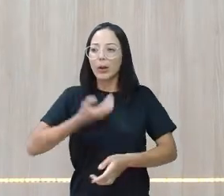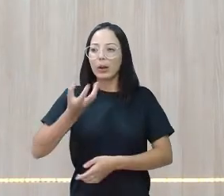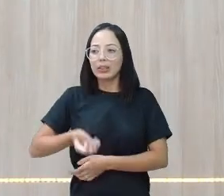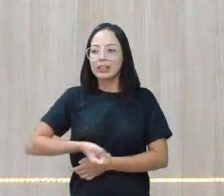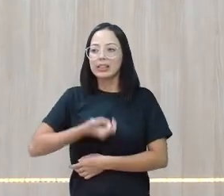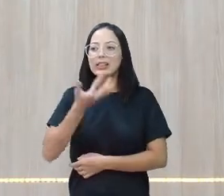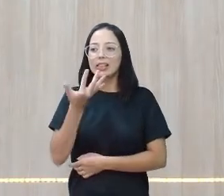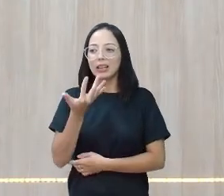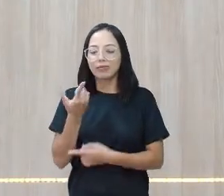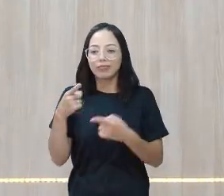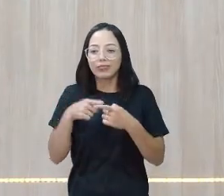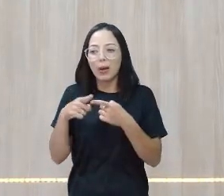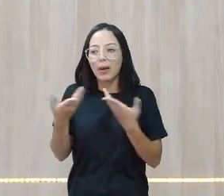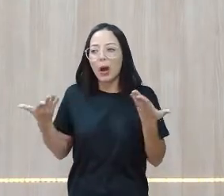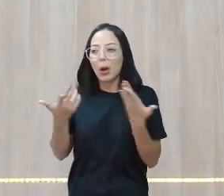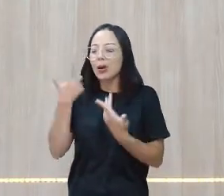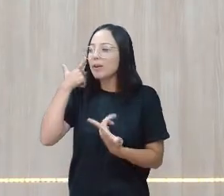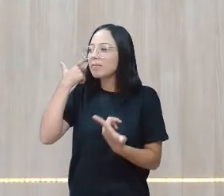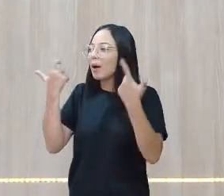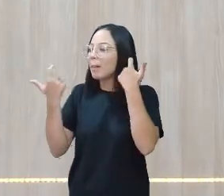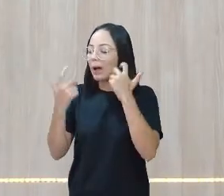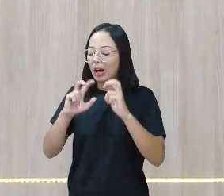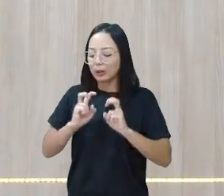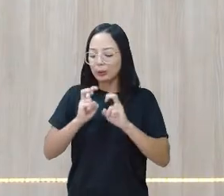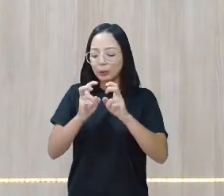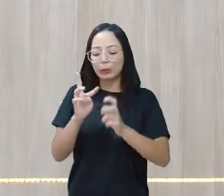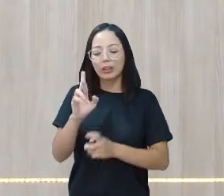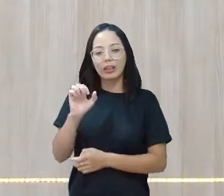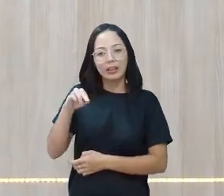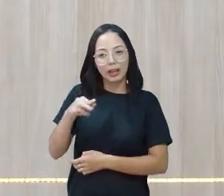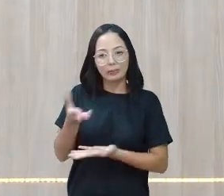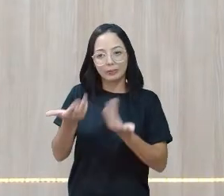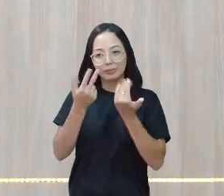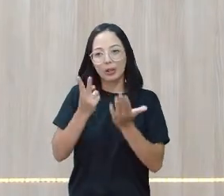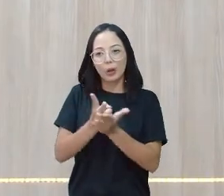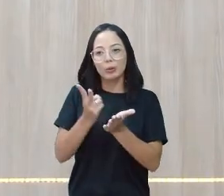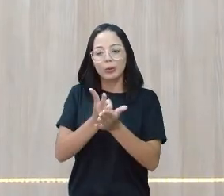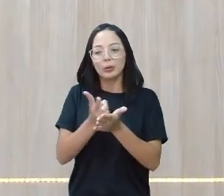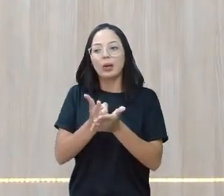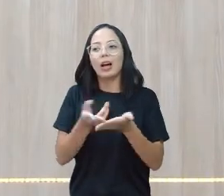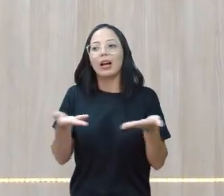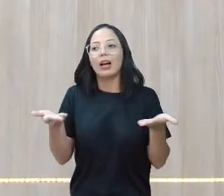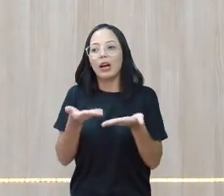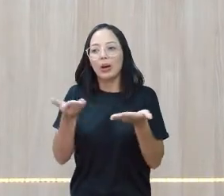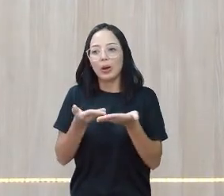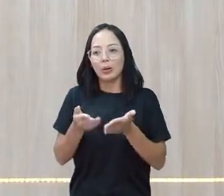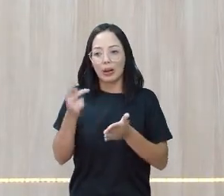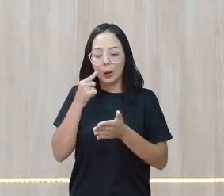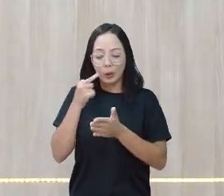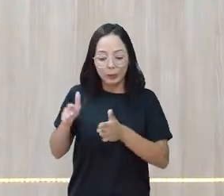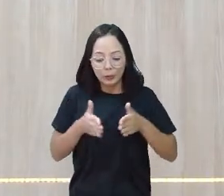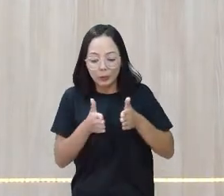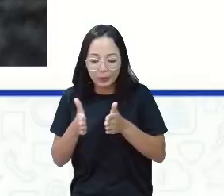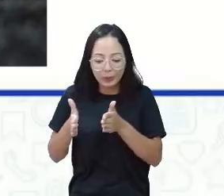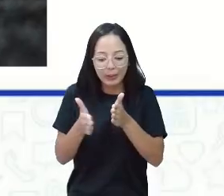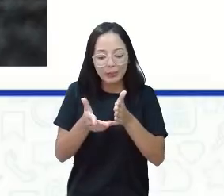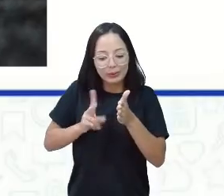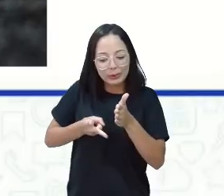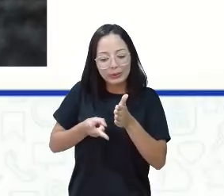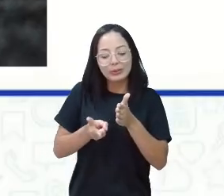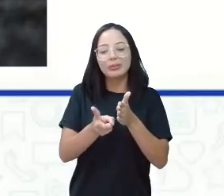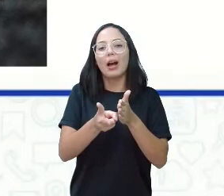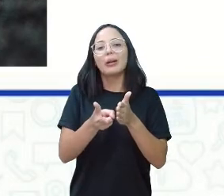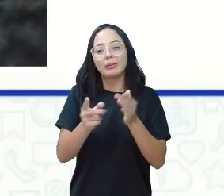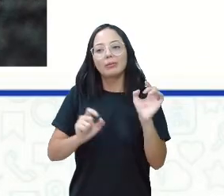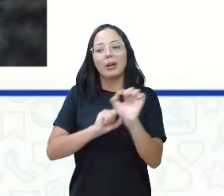poesia, né? Nesse barulhinho aí do trem. E vamos seguindo aí nossa estrada, né? Para a